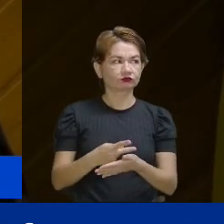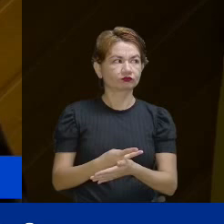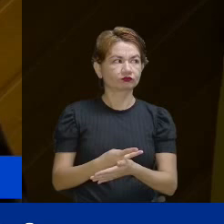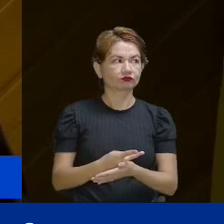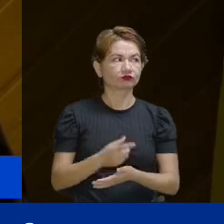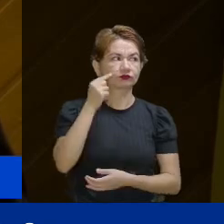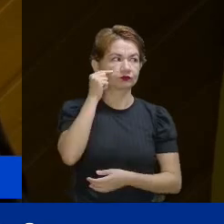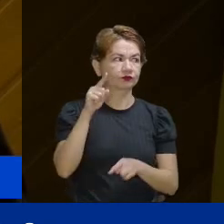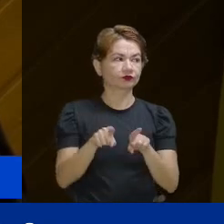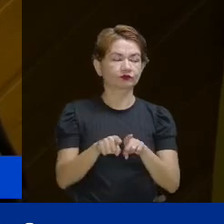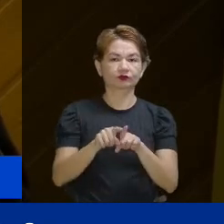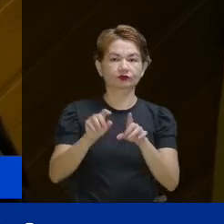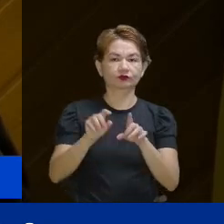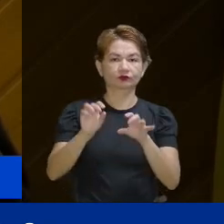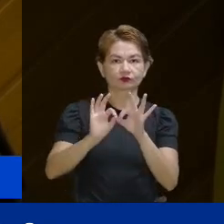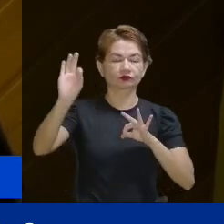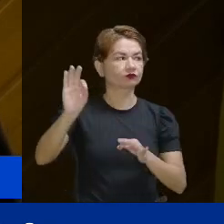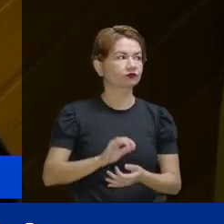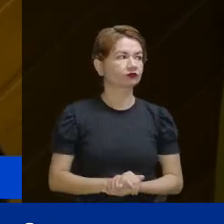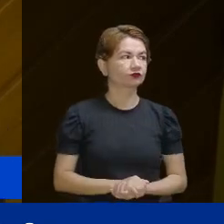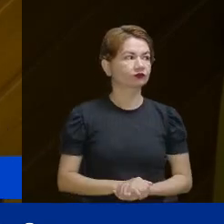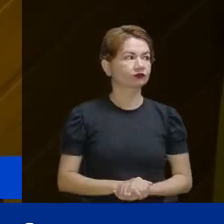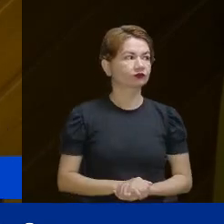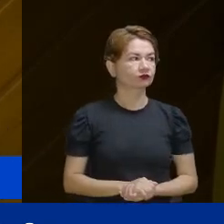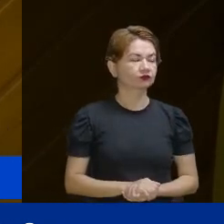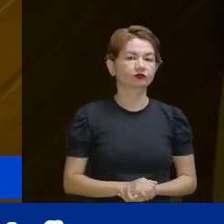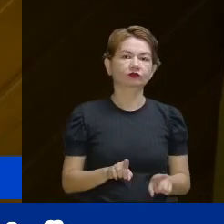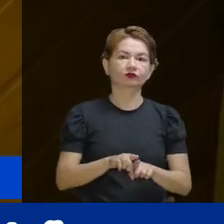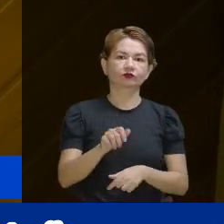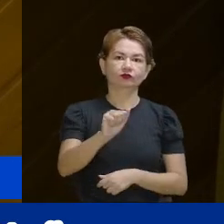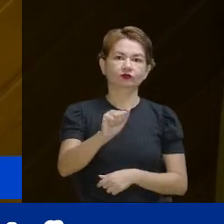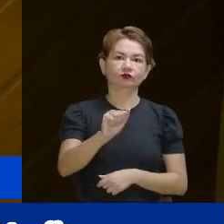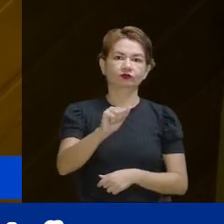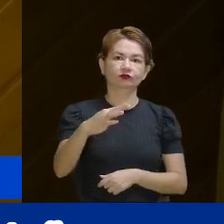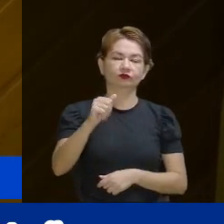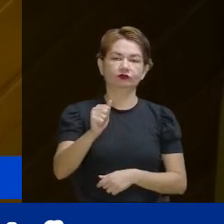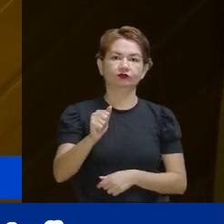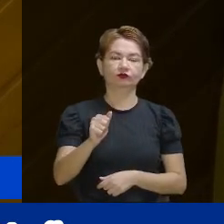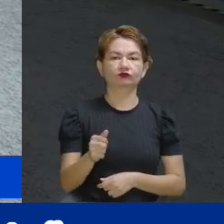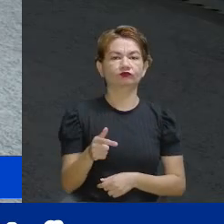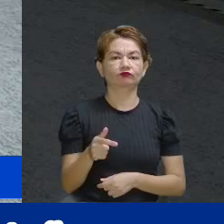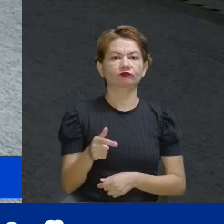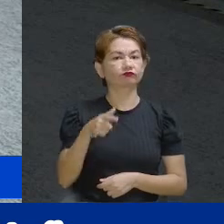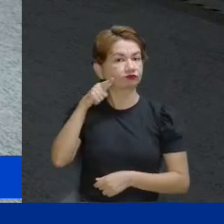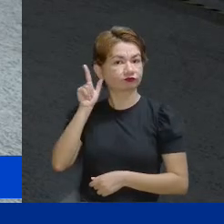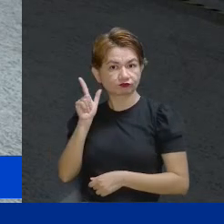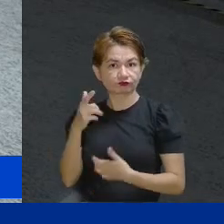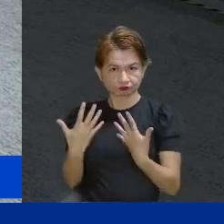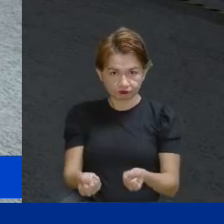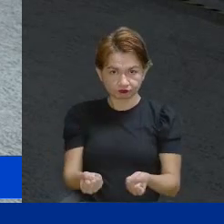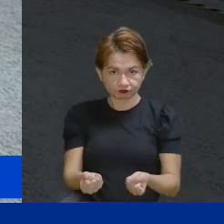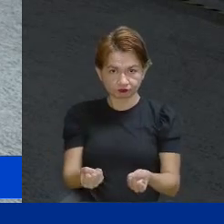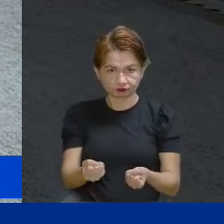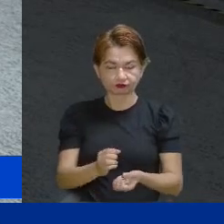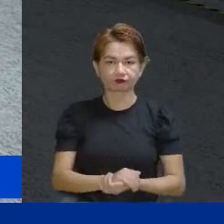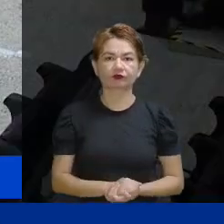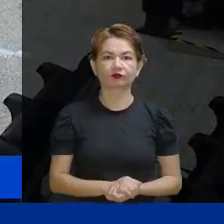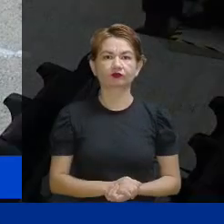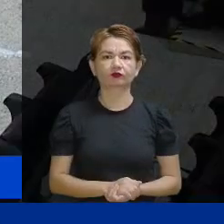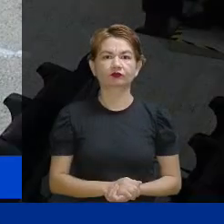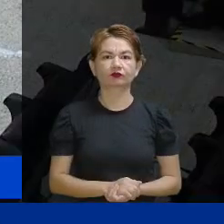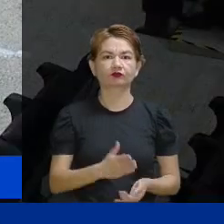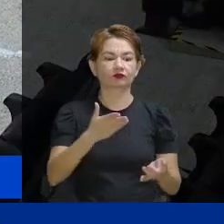na modalidade híbrida, e submeta a apreciação a ata da sessão anterior, perguntando se há alguma objeção.